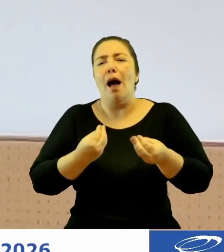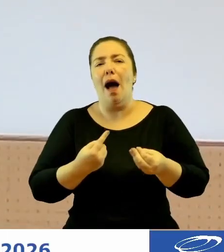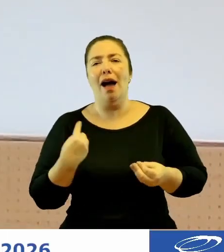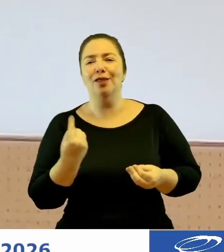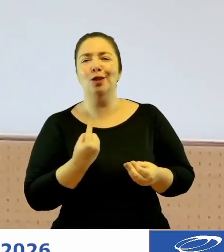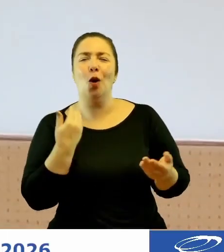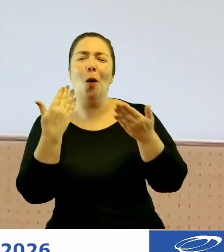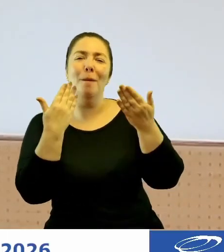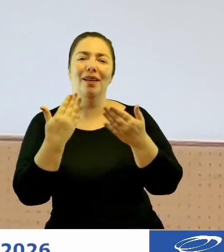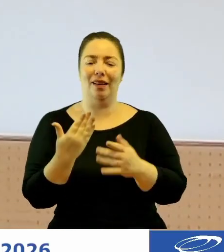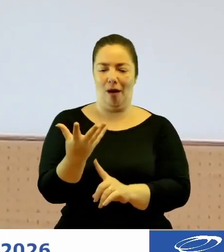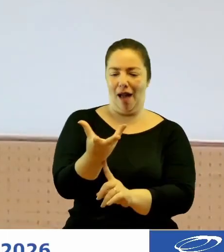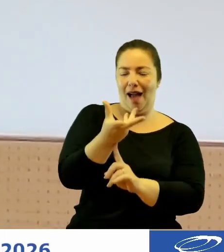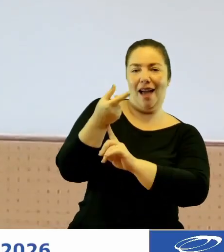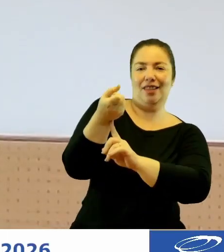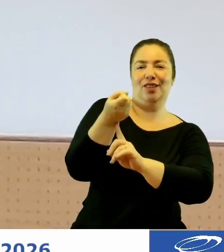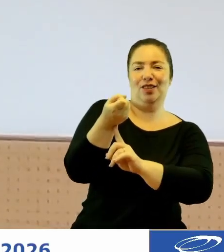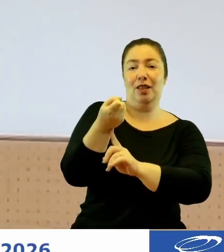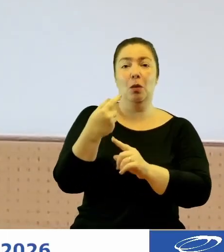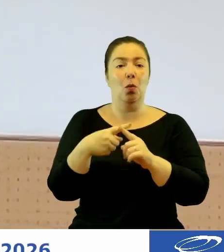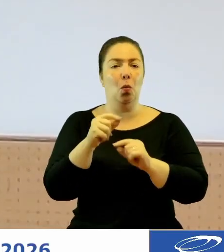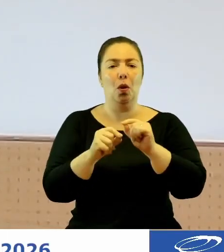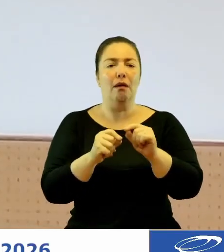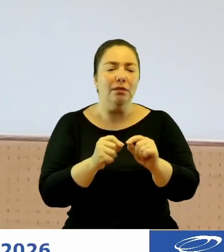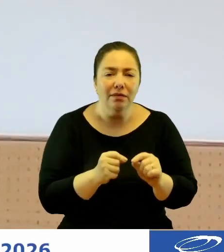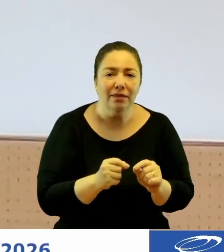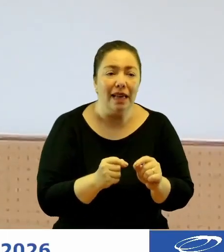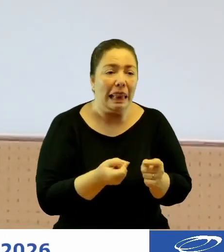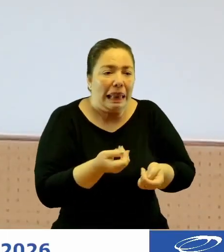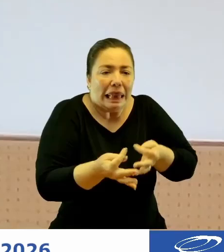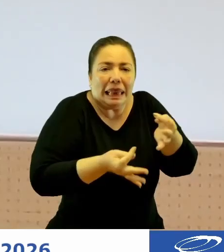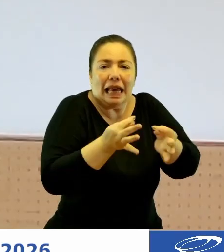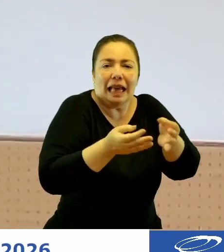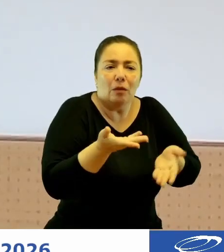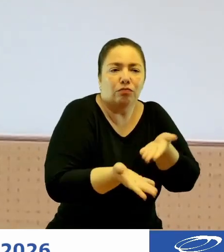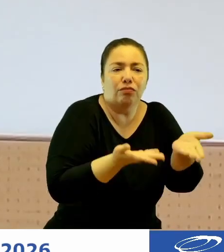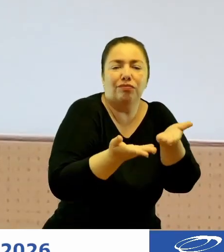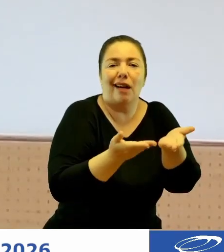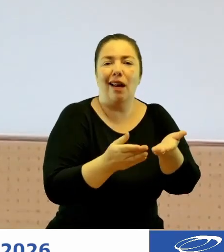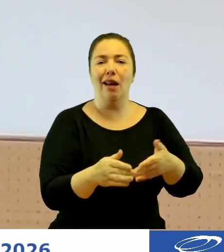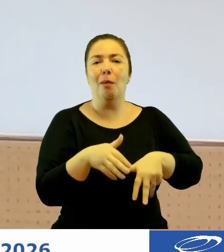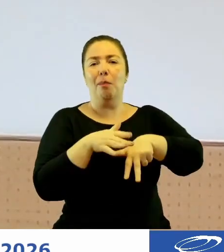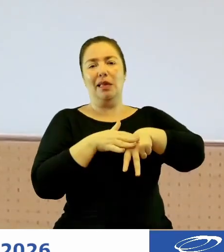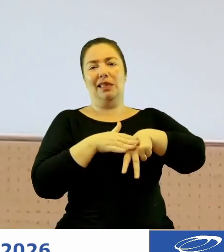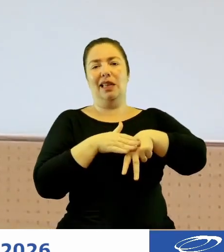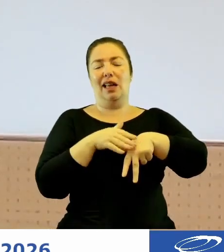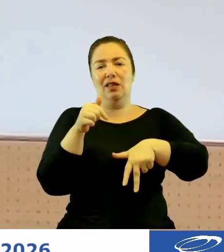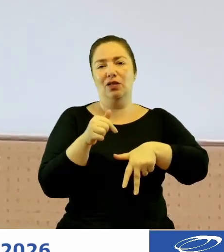para tratar esses pacientes, tanto do ponto de vista cirúrgico, tanto quanto do ponto de vista clínico, tanto quanto do ponto de